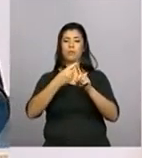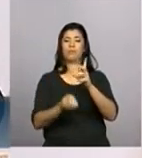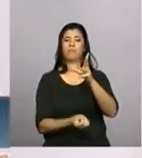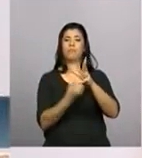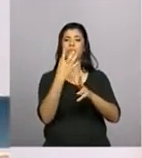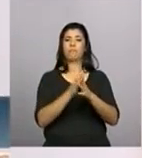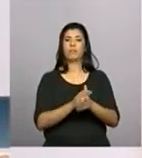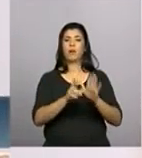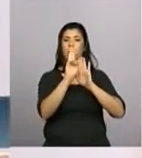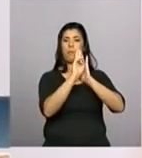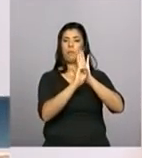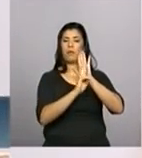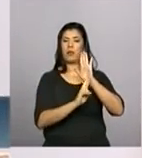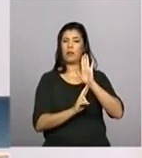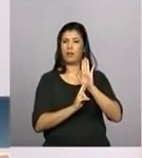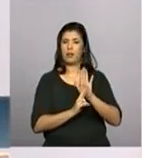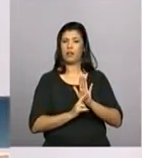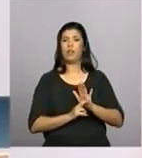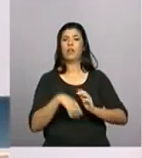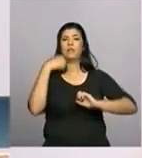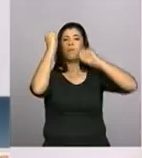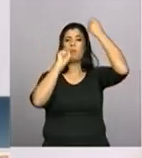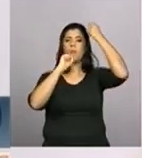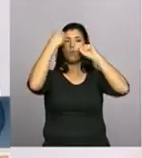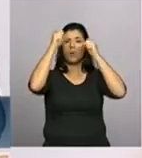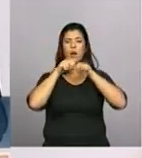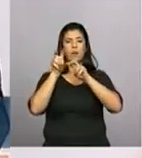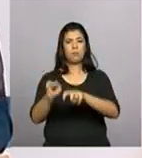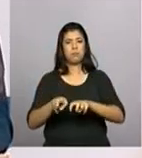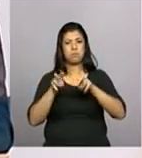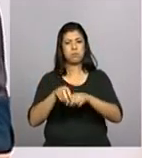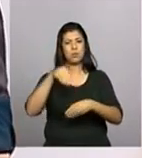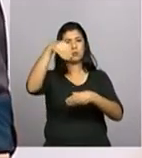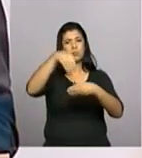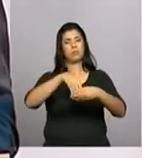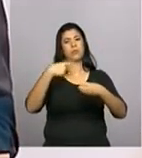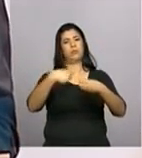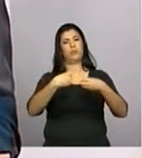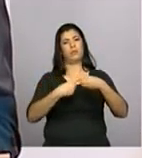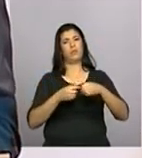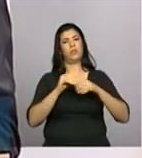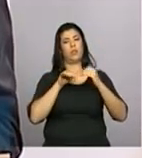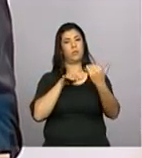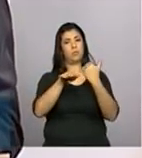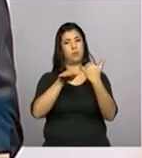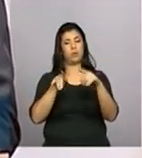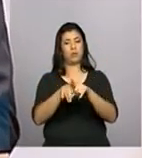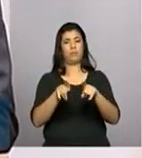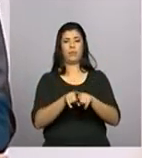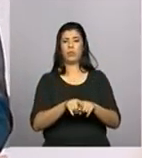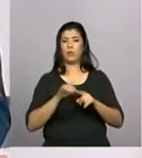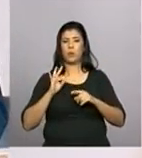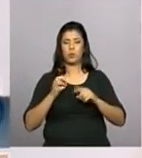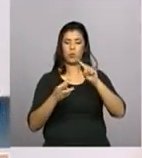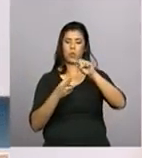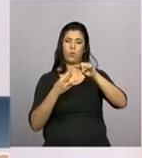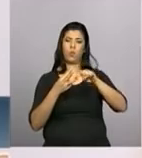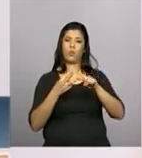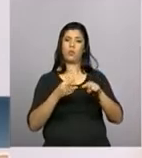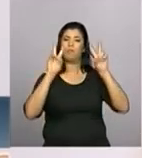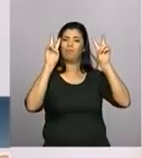máquinas agrícolas que transitam nas nossas estradas. Todas elas assuntos sempre de